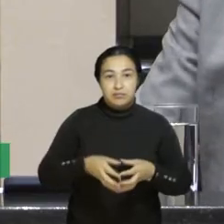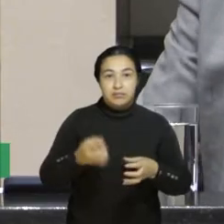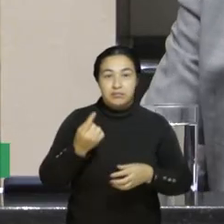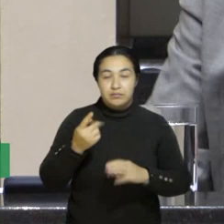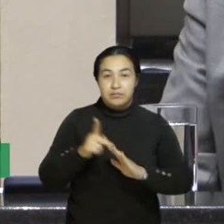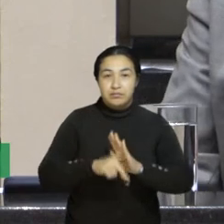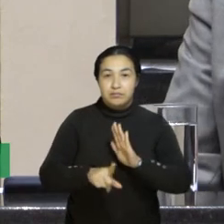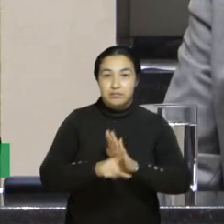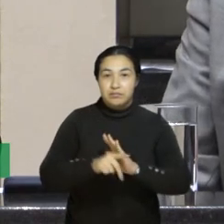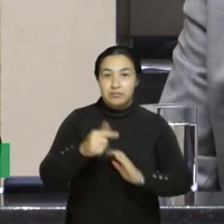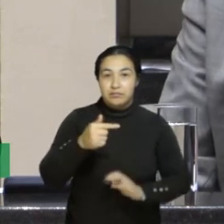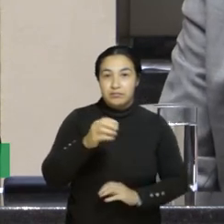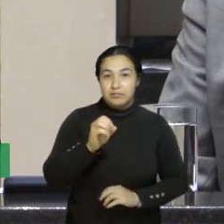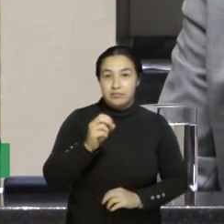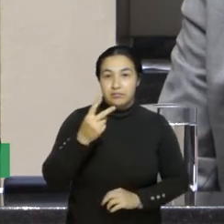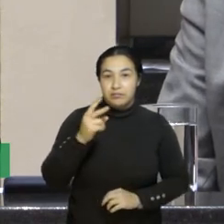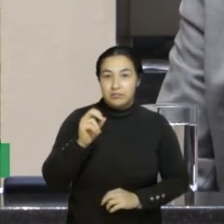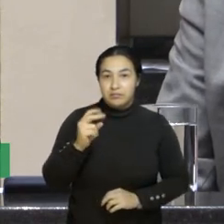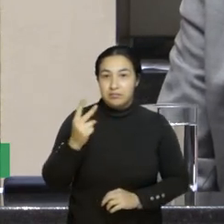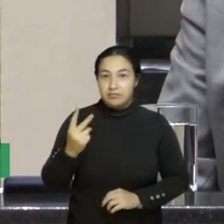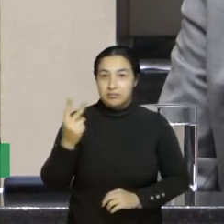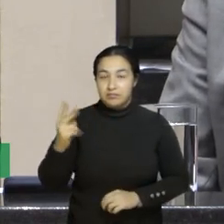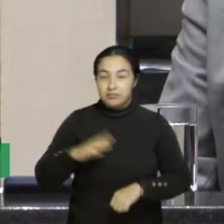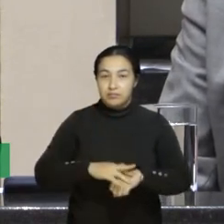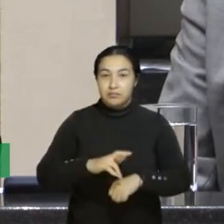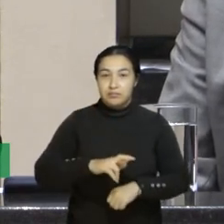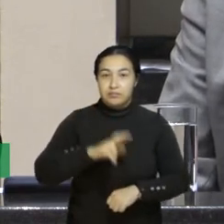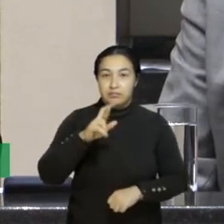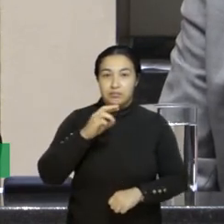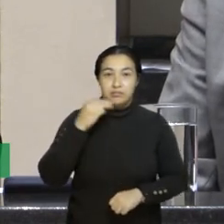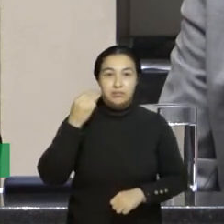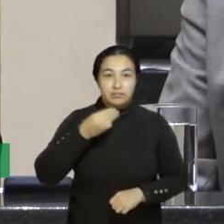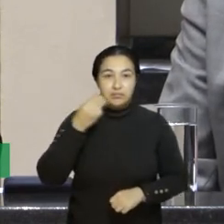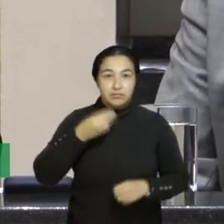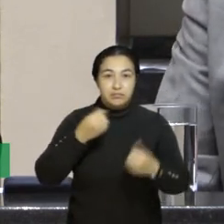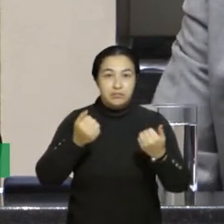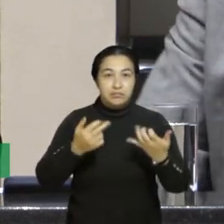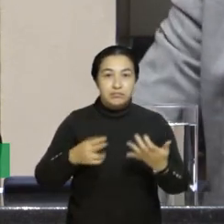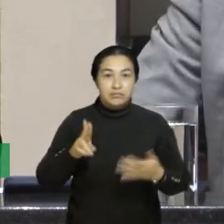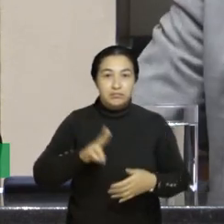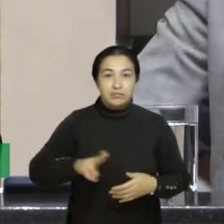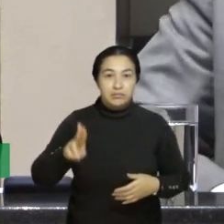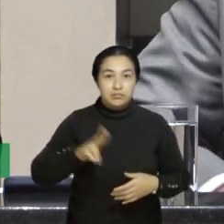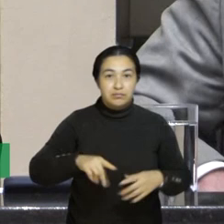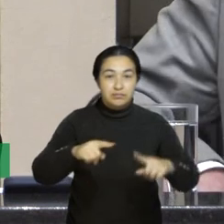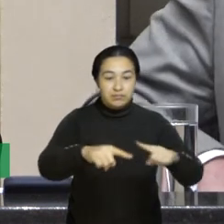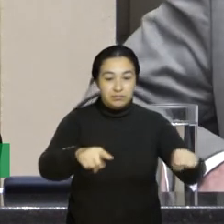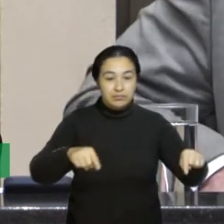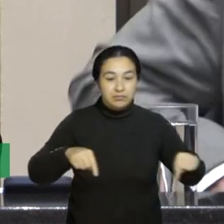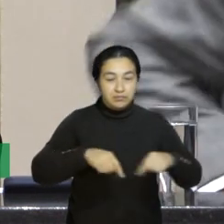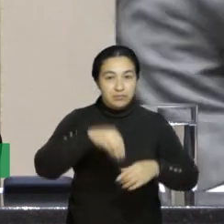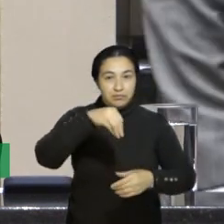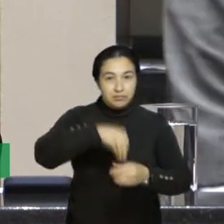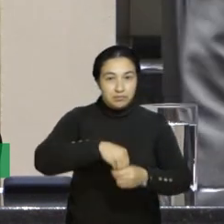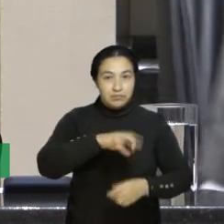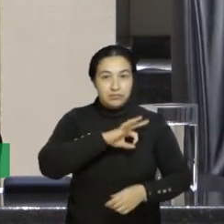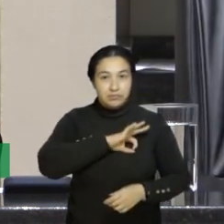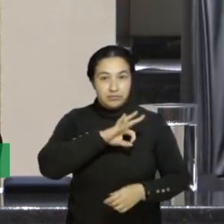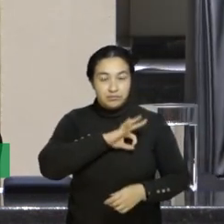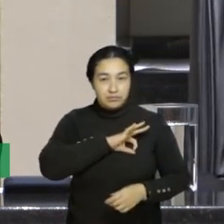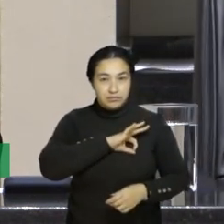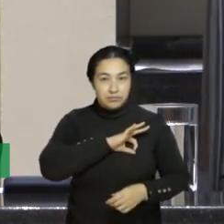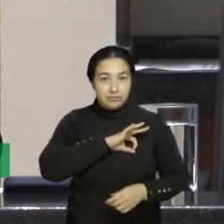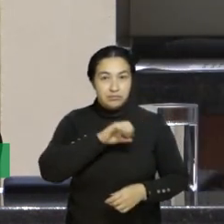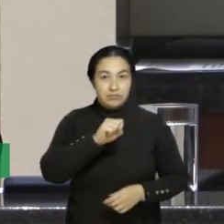lei 70/2022, autoria do deputado Márcio Machado, dispõe sobre o uso dos pátios internos da Polícia Militar Rodoviária de Santa Catarina